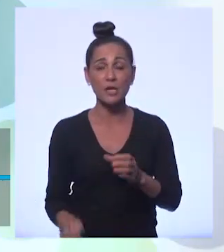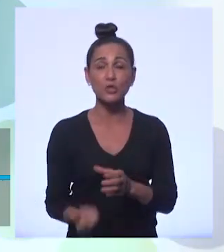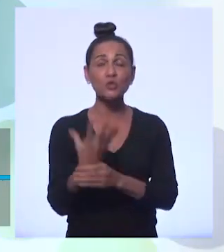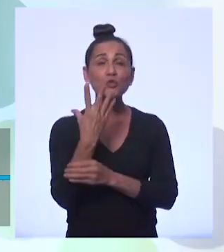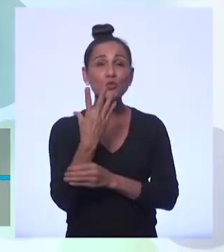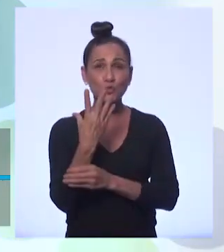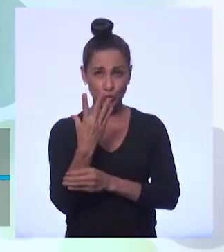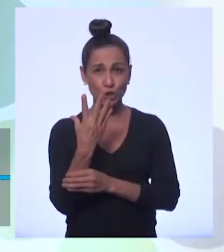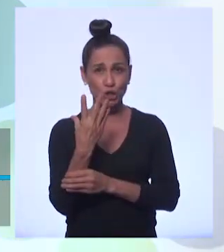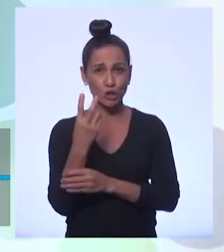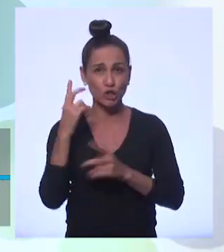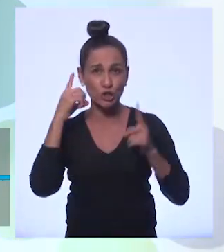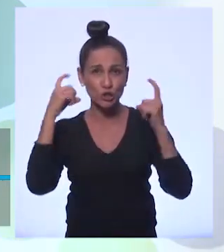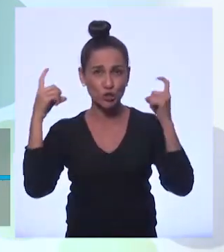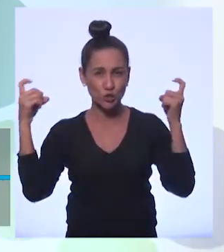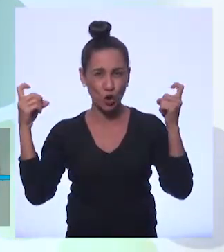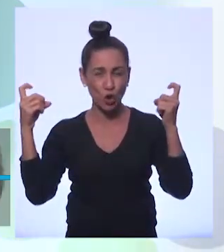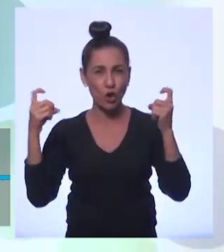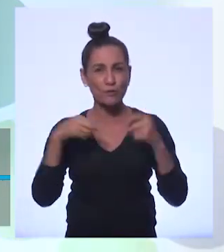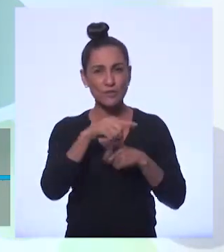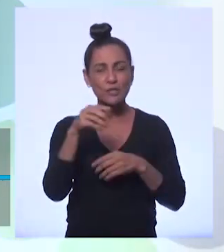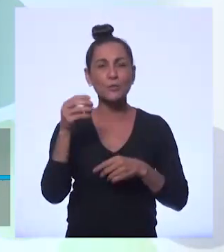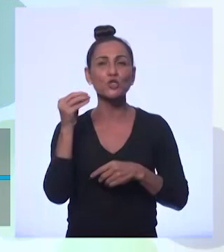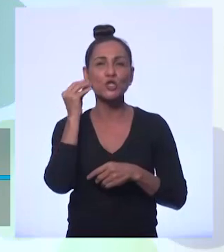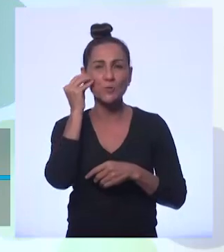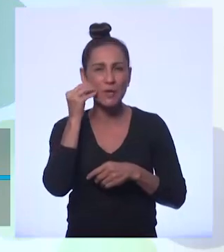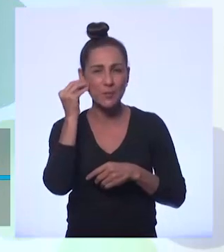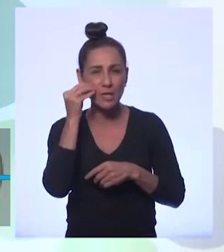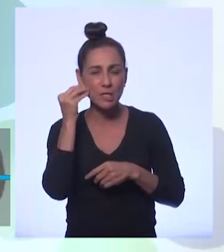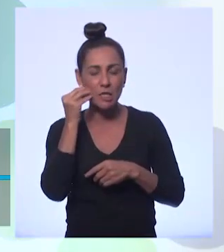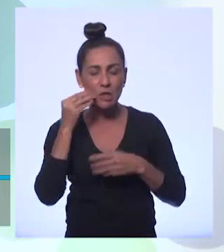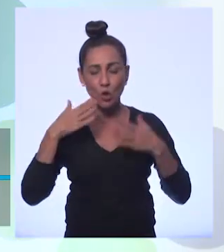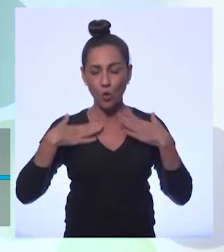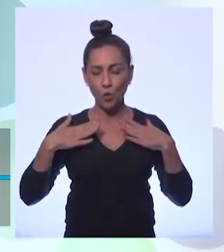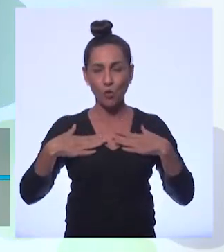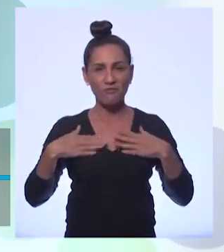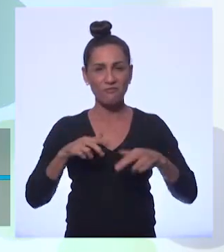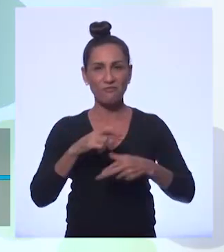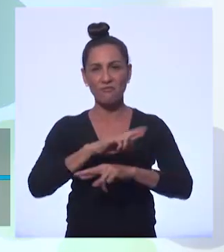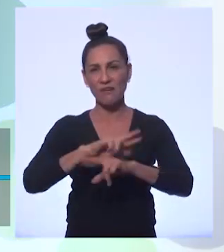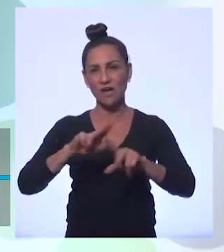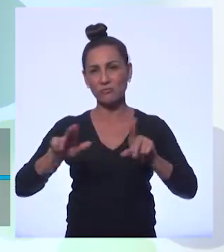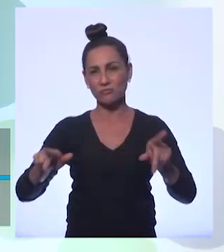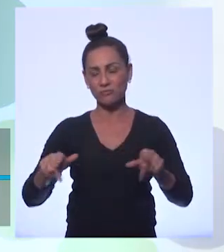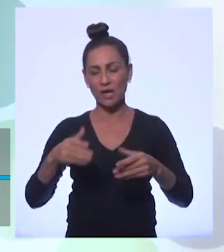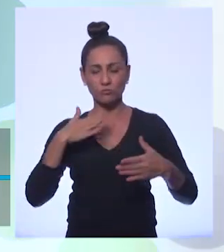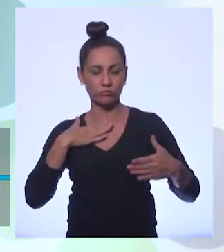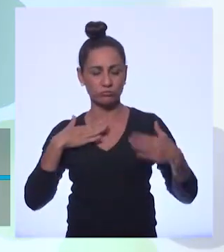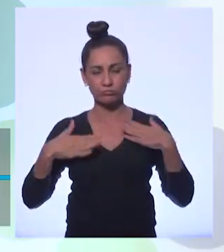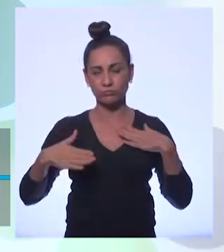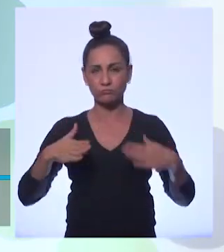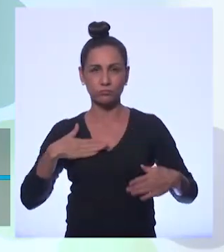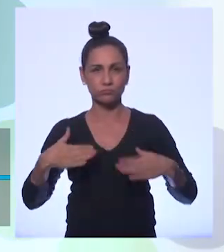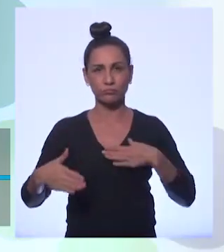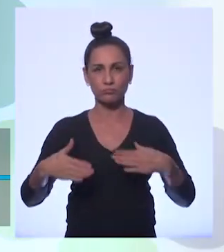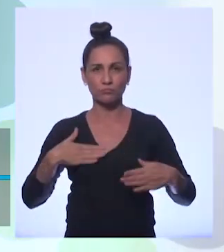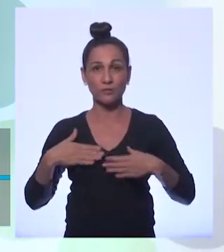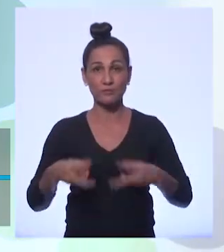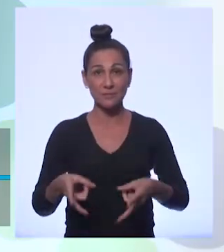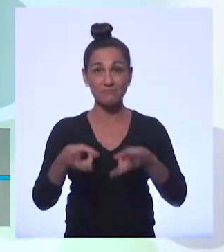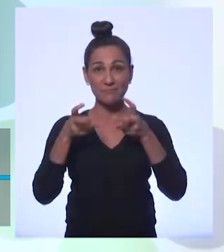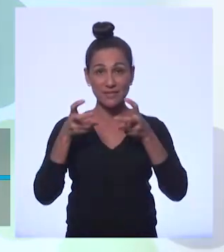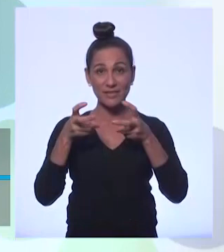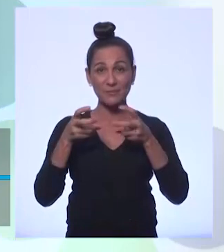se vocês forem experimentando os diversos lugares do nosso corpo, vocês vão perceber que faz